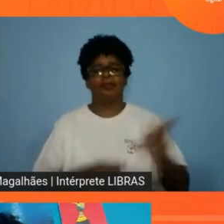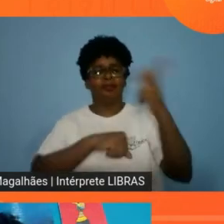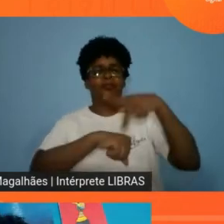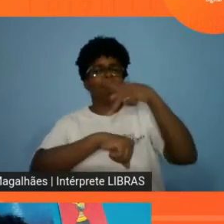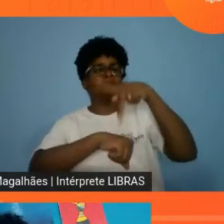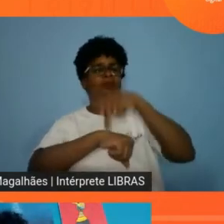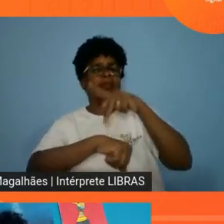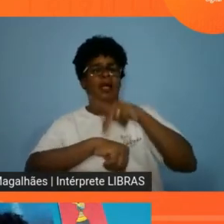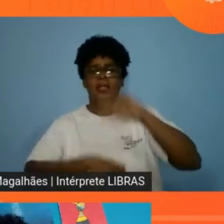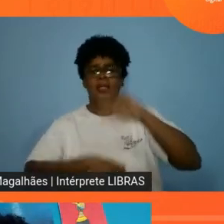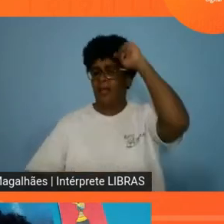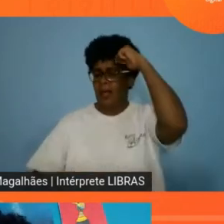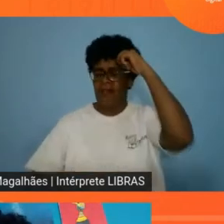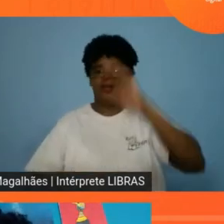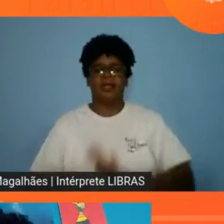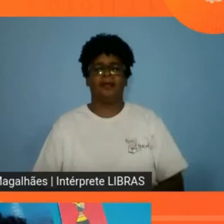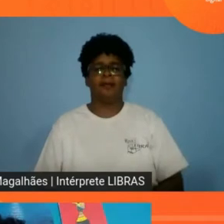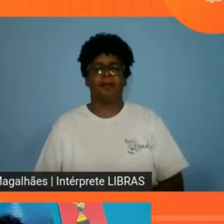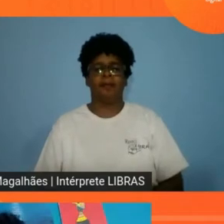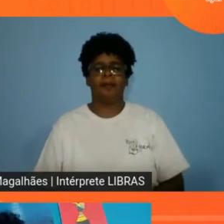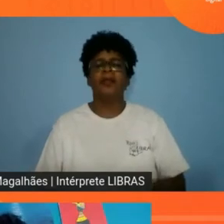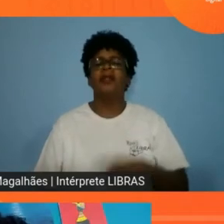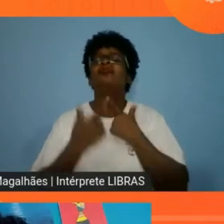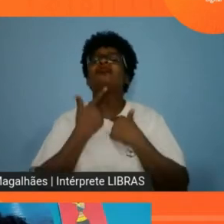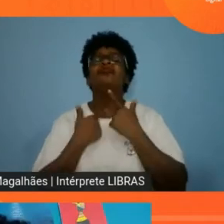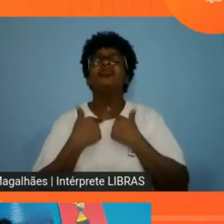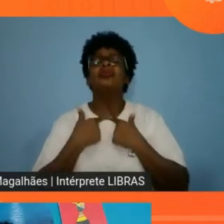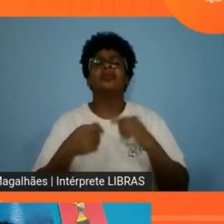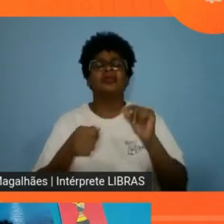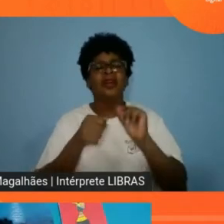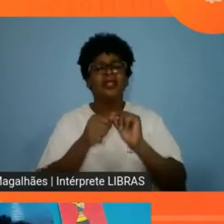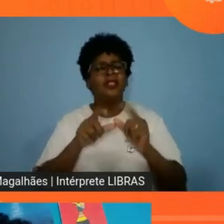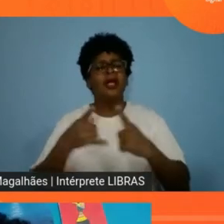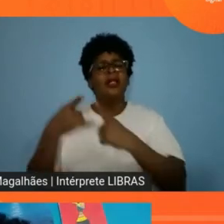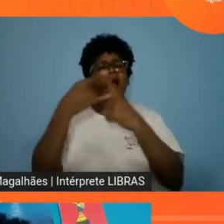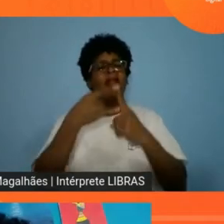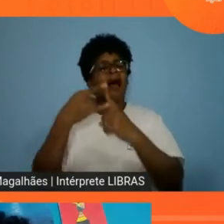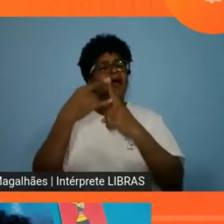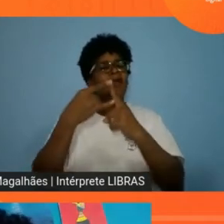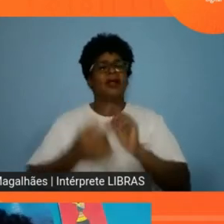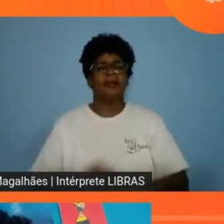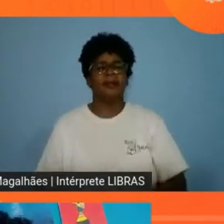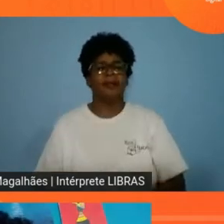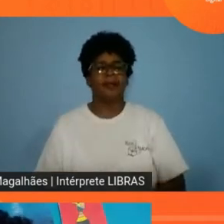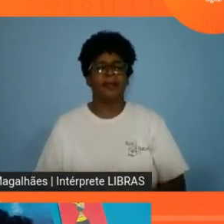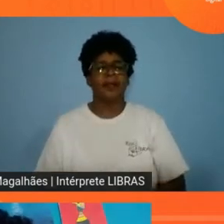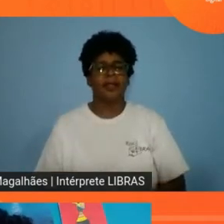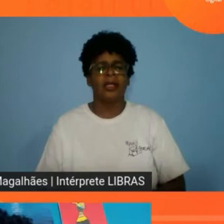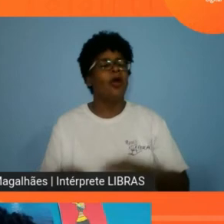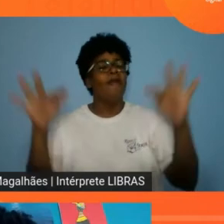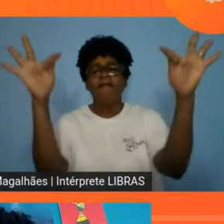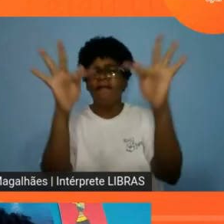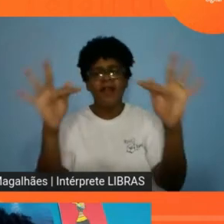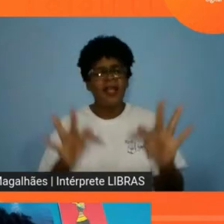fiquei bonita aqui, especialmente para vocês que vão assistir essa live. Estou muito feliz de estar aqui